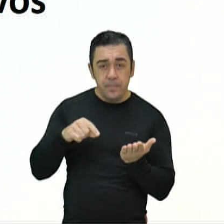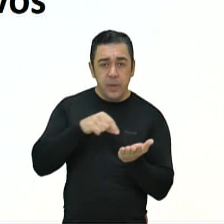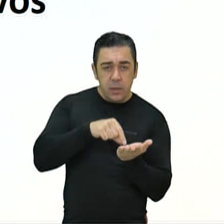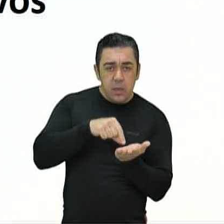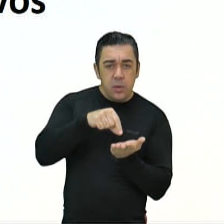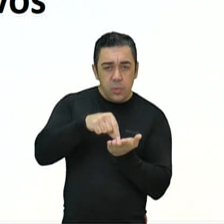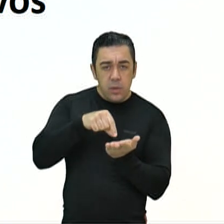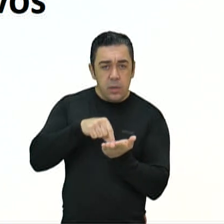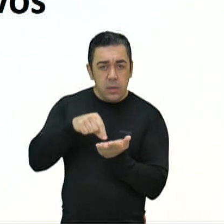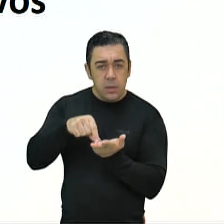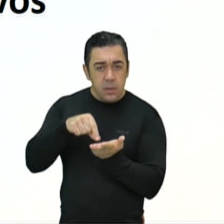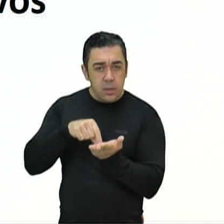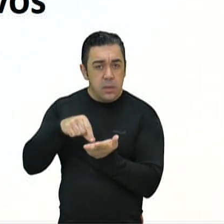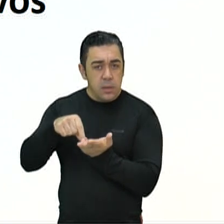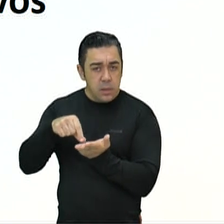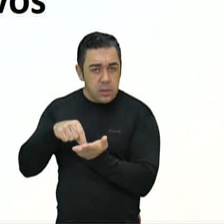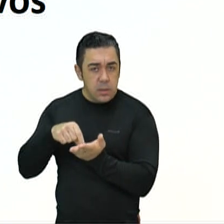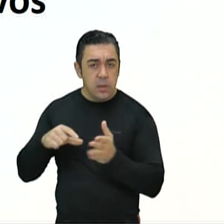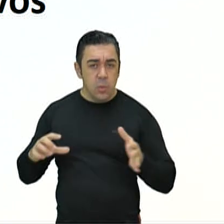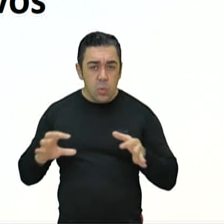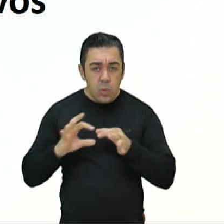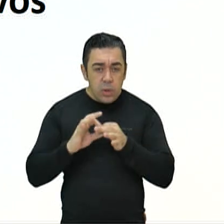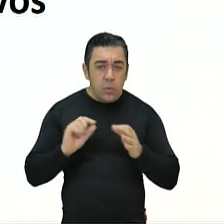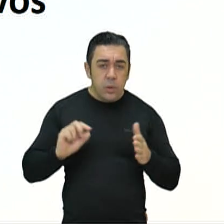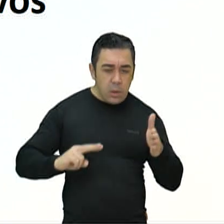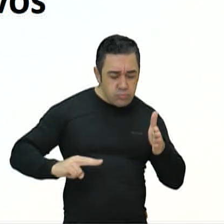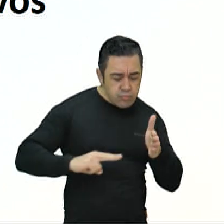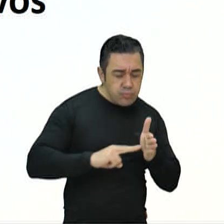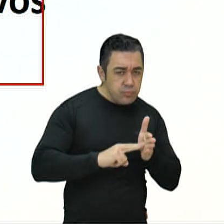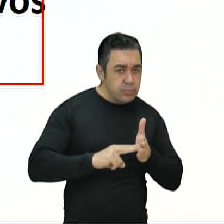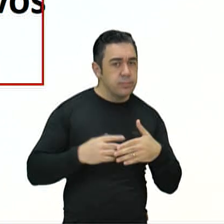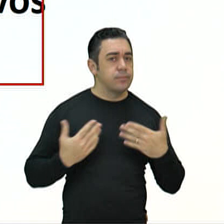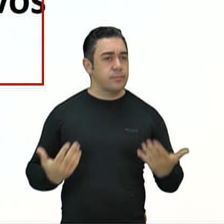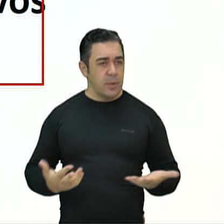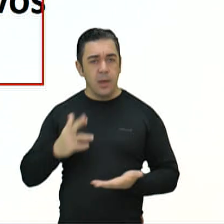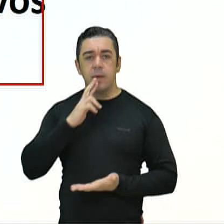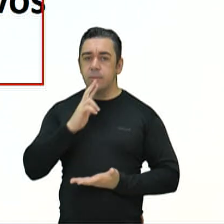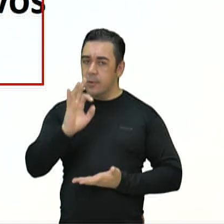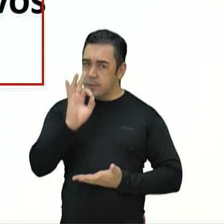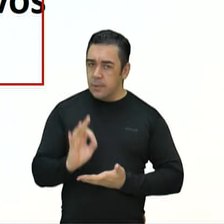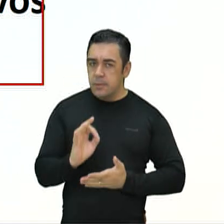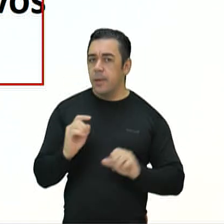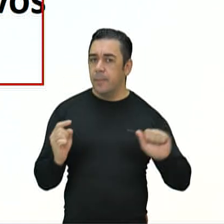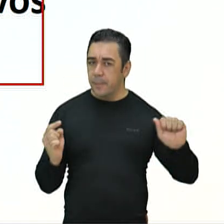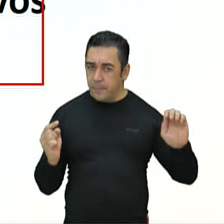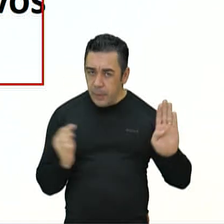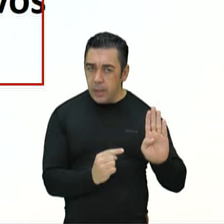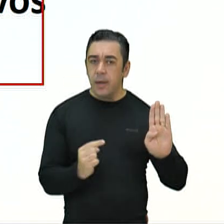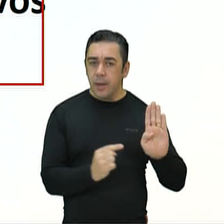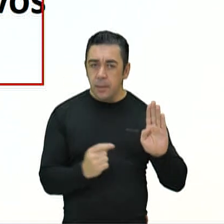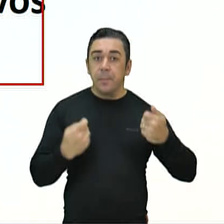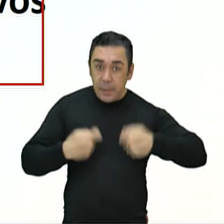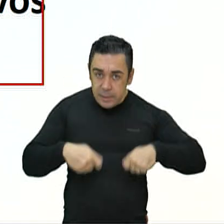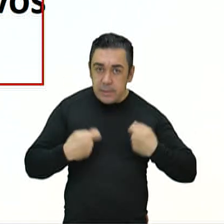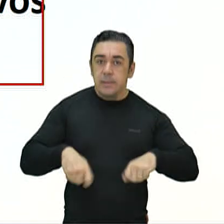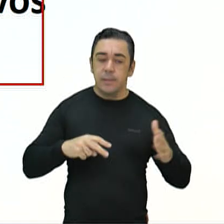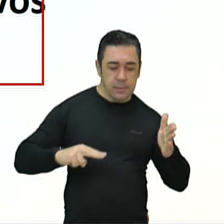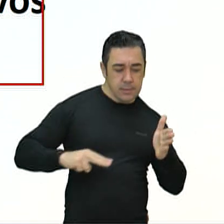elétrica de dispositivos ligados a um gerador. Bom, então nós vimos, né, que é